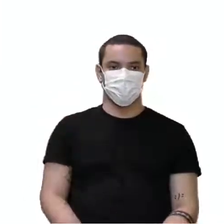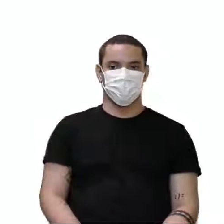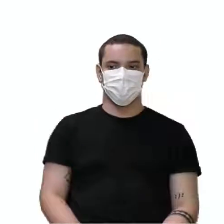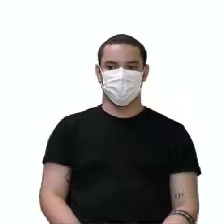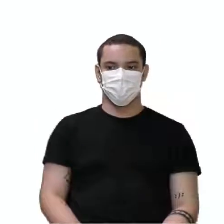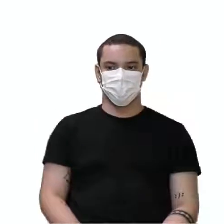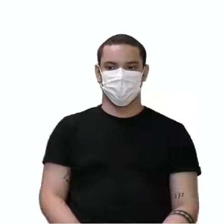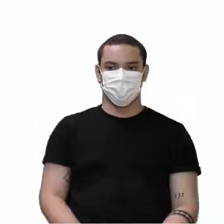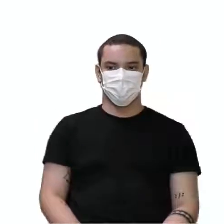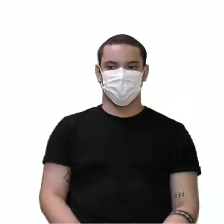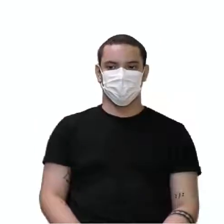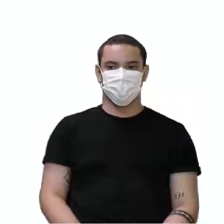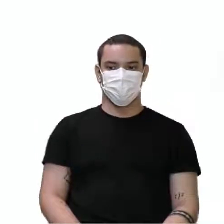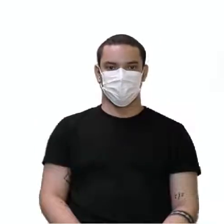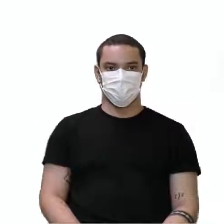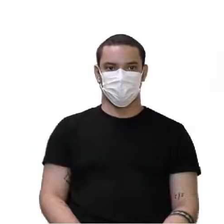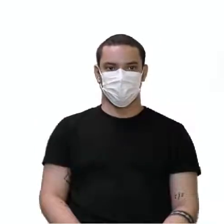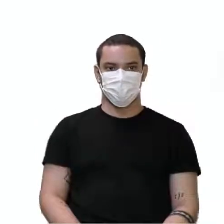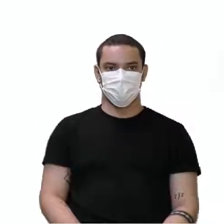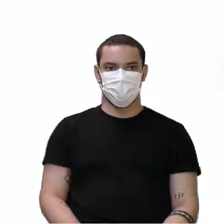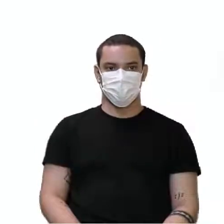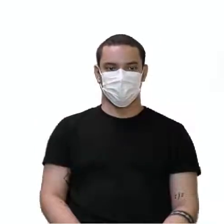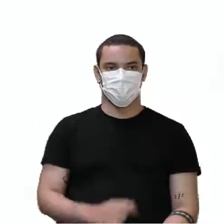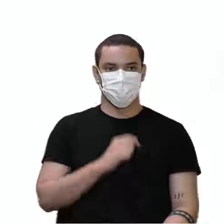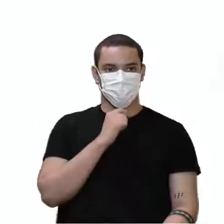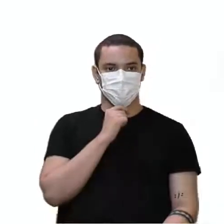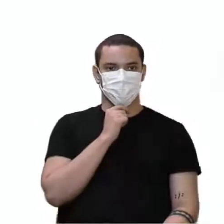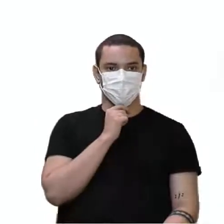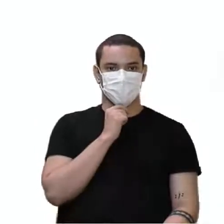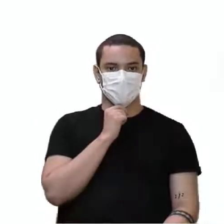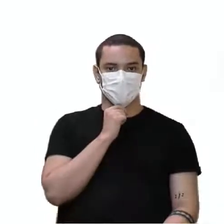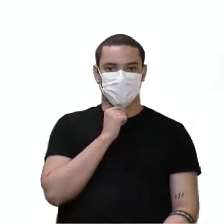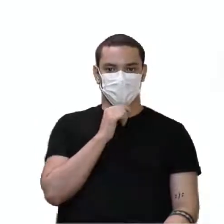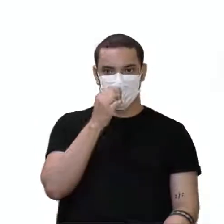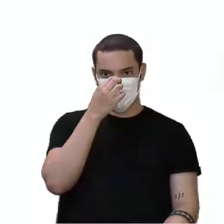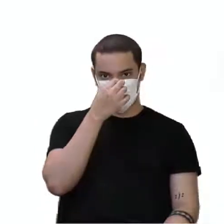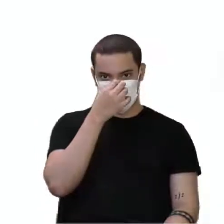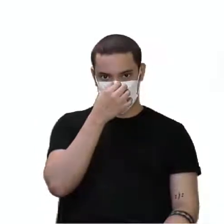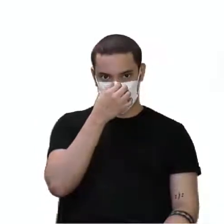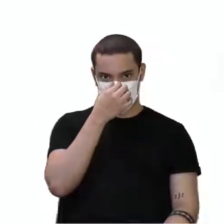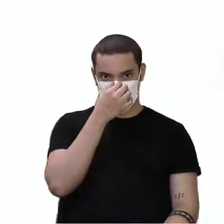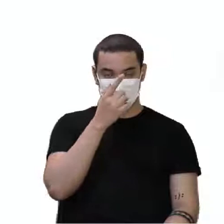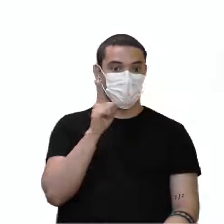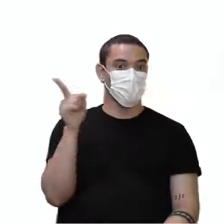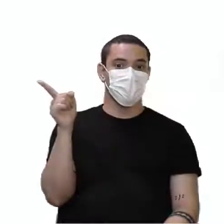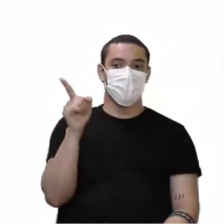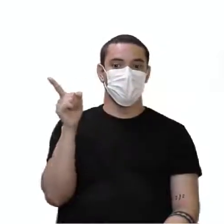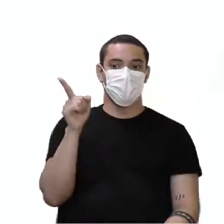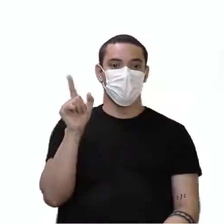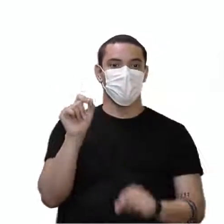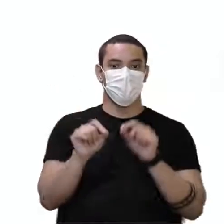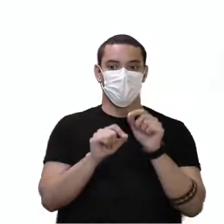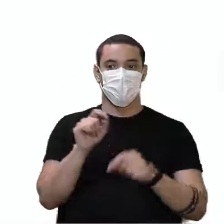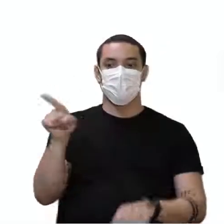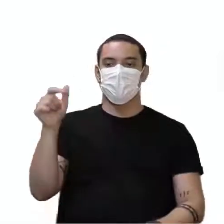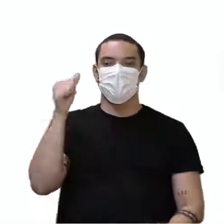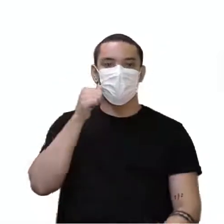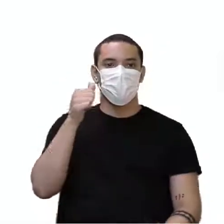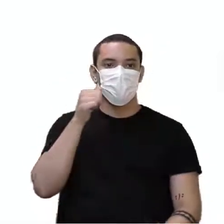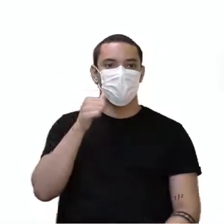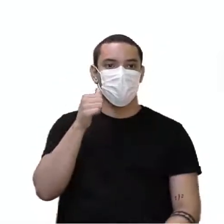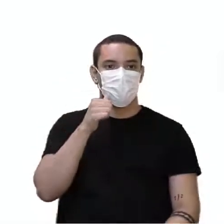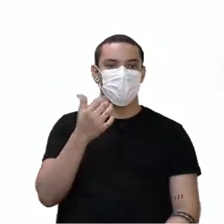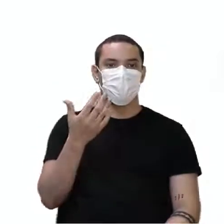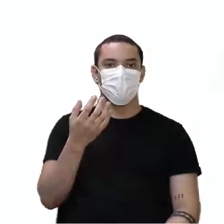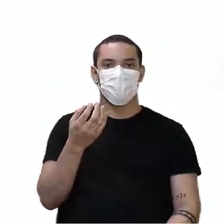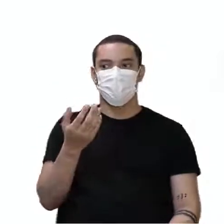She was offered a new job and has... Aí aqui, ó, ofereceram para